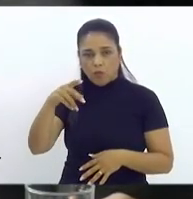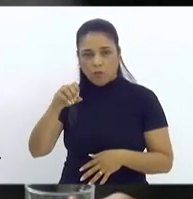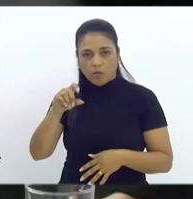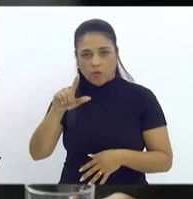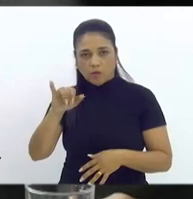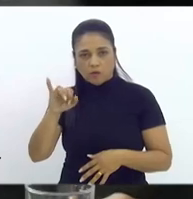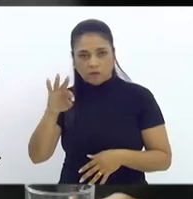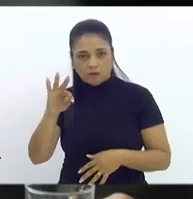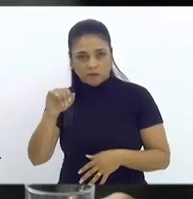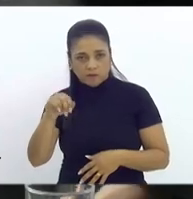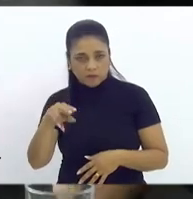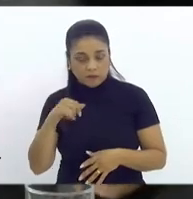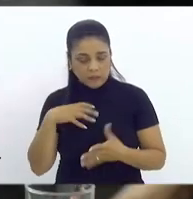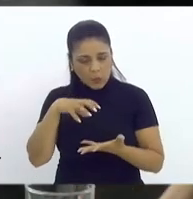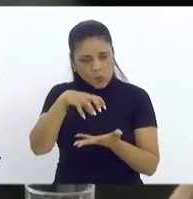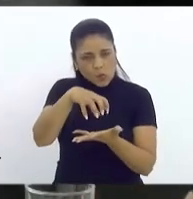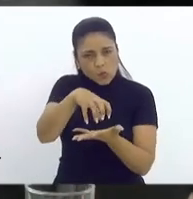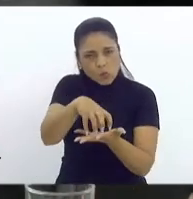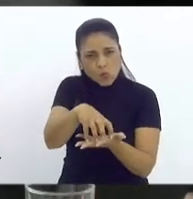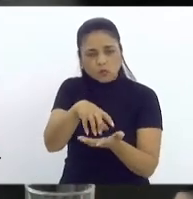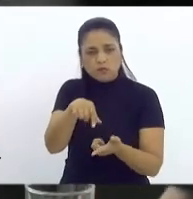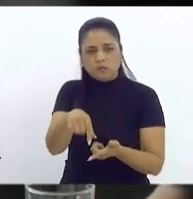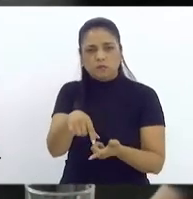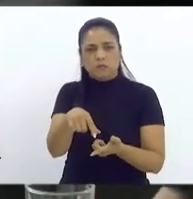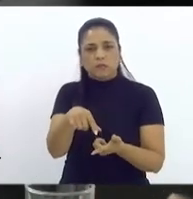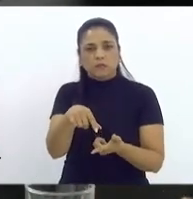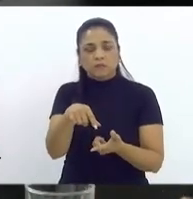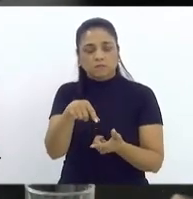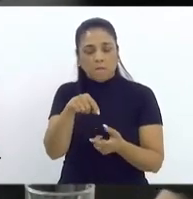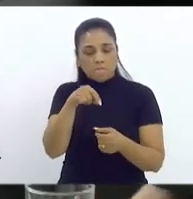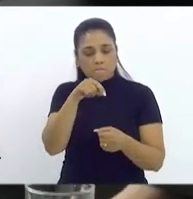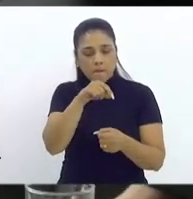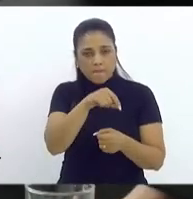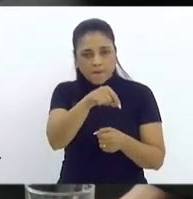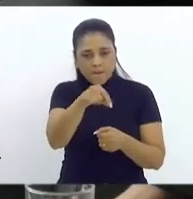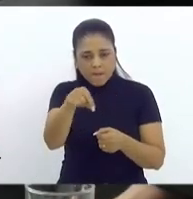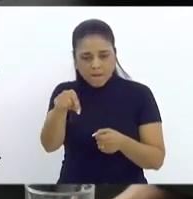está muito concentrada com os pontos, né, de ligações